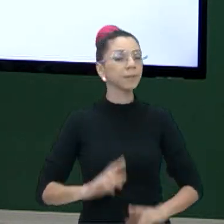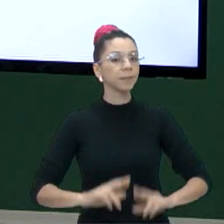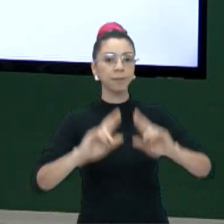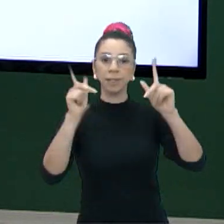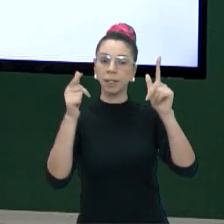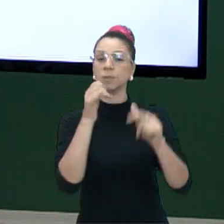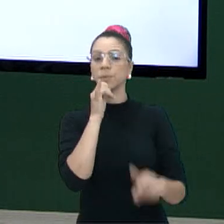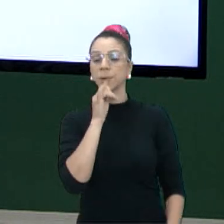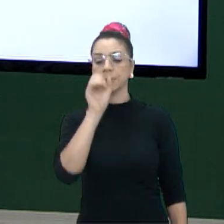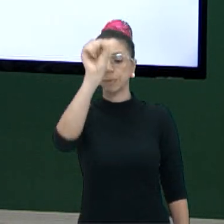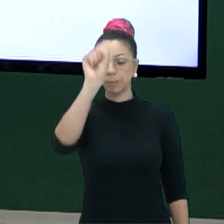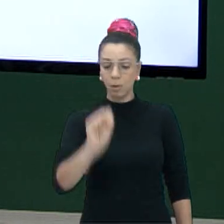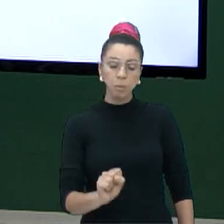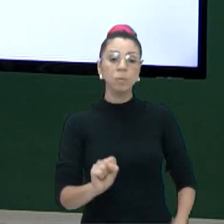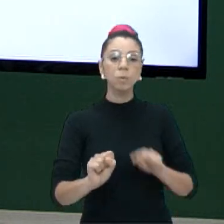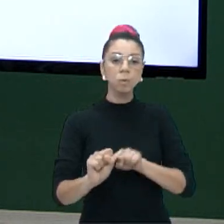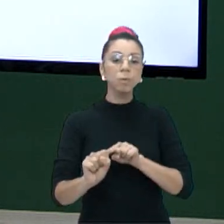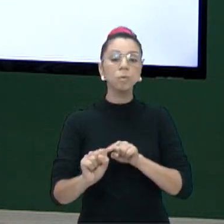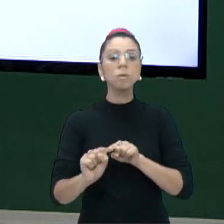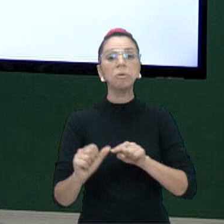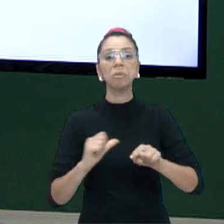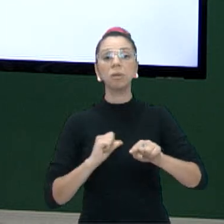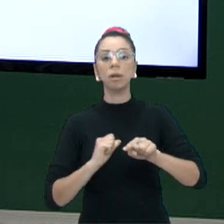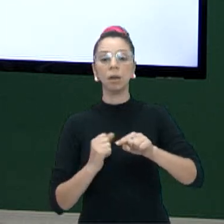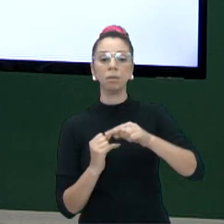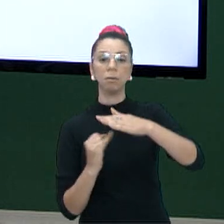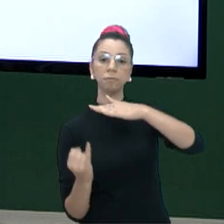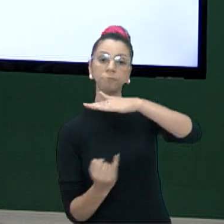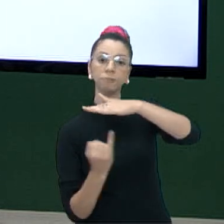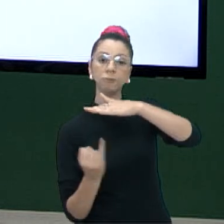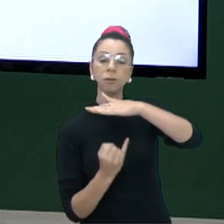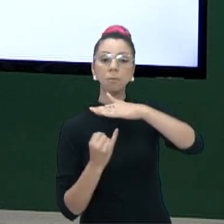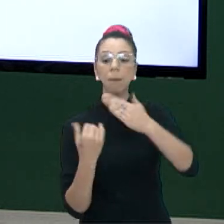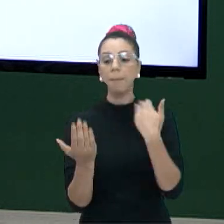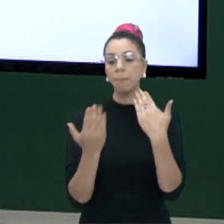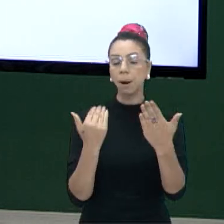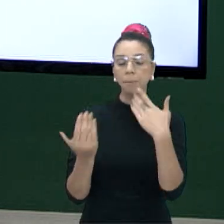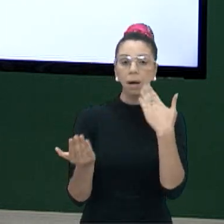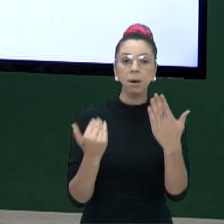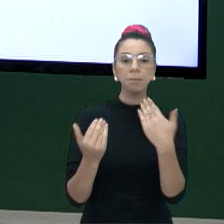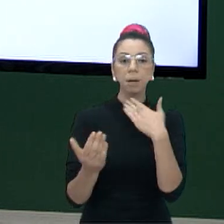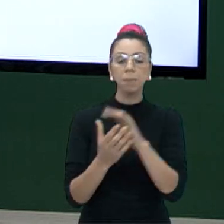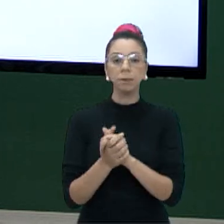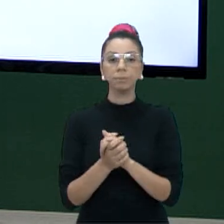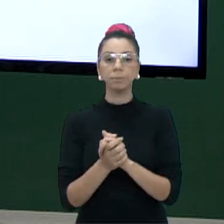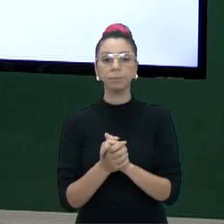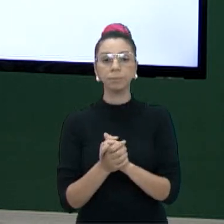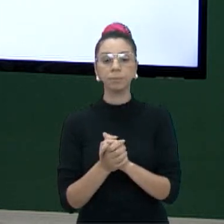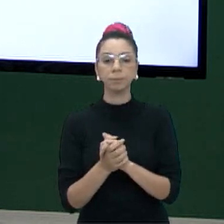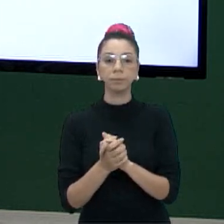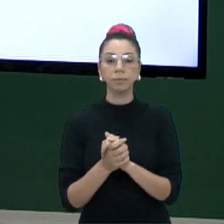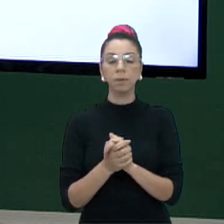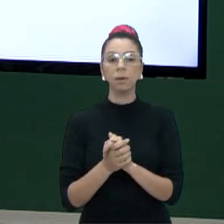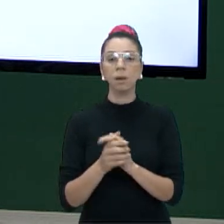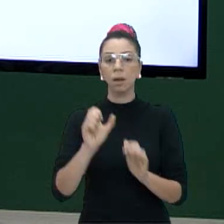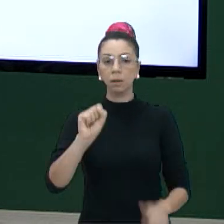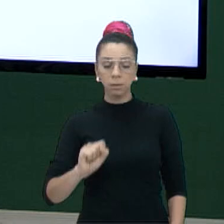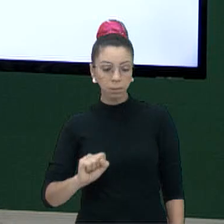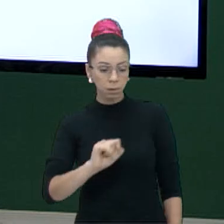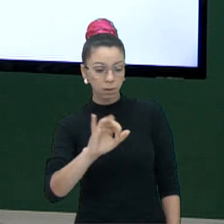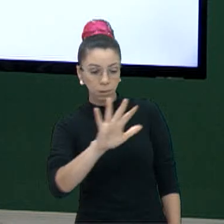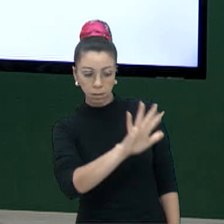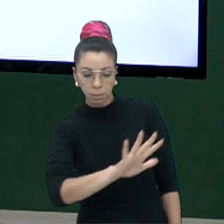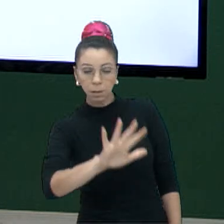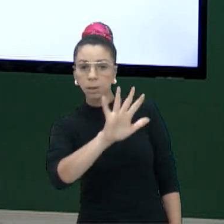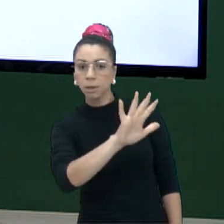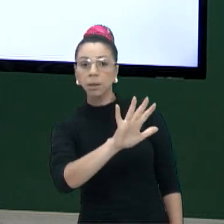falar informalmente, no dia a dia. Na região sudeste você vai ter um outro jeitão de falar informalmente. E assim por diante,